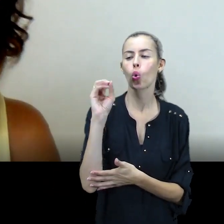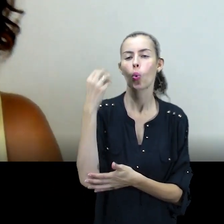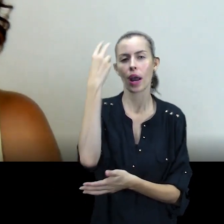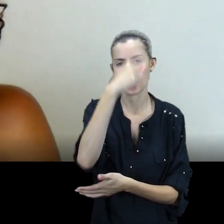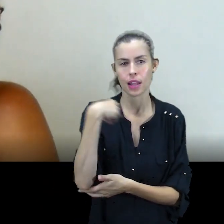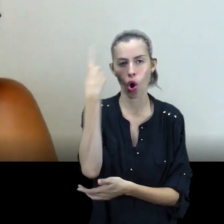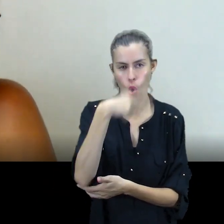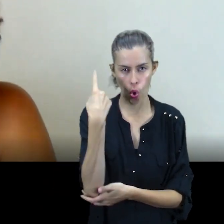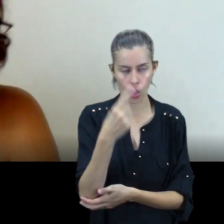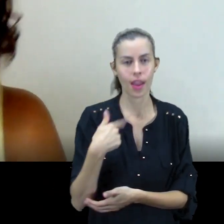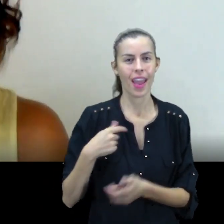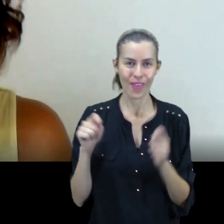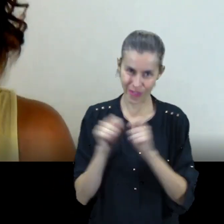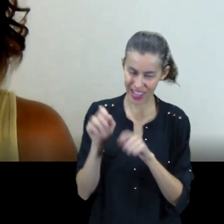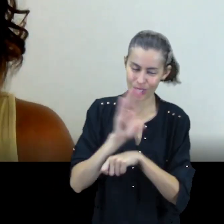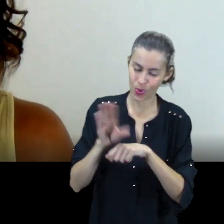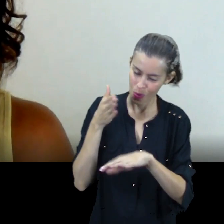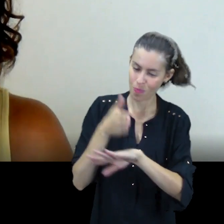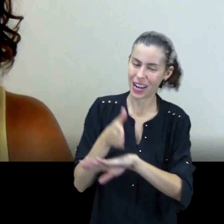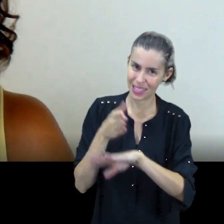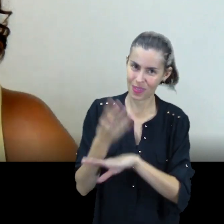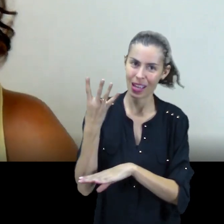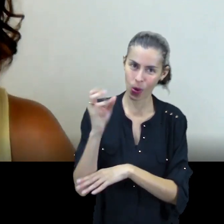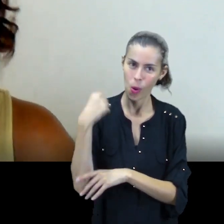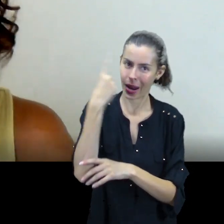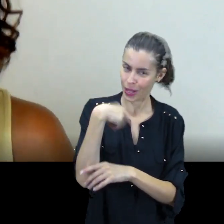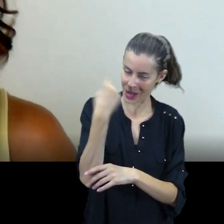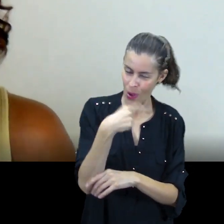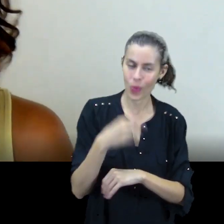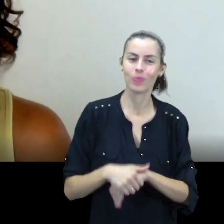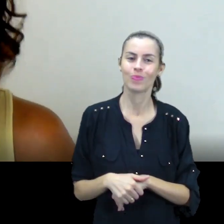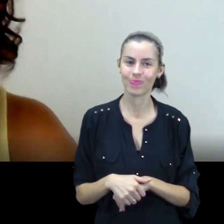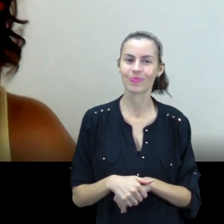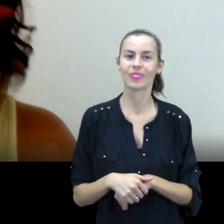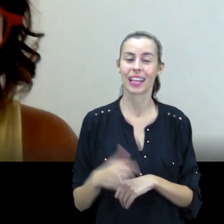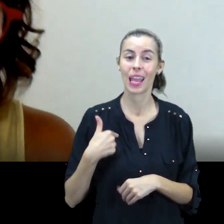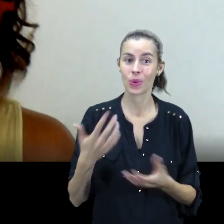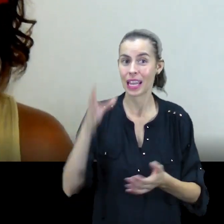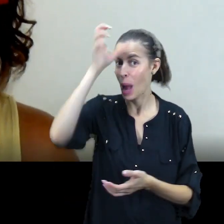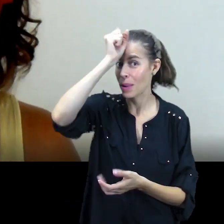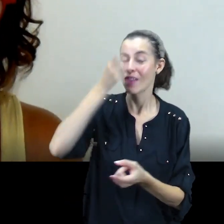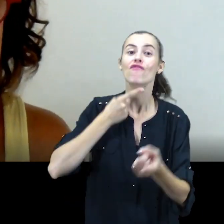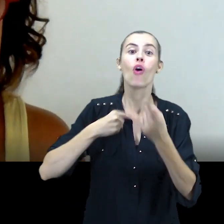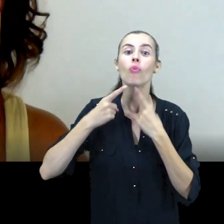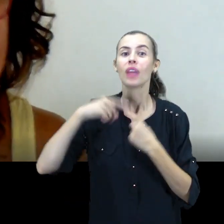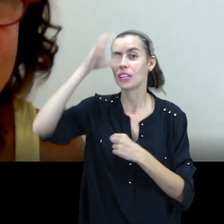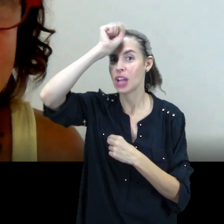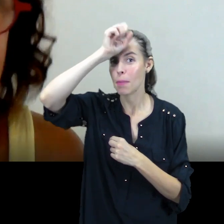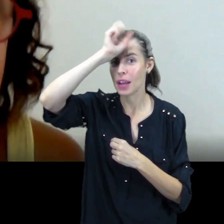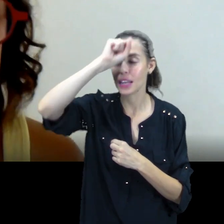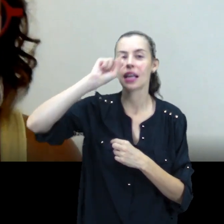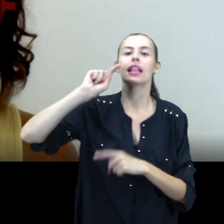40 horas, passou a ser mais uma oficina de um dia, porque o pessoal falou, olha, é muito legal, muito interessante, mas é muito tempo. Eu não consigo porque não